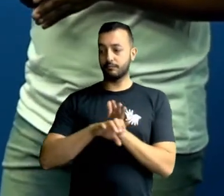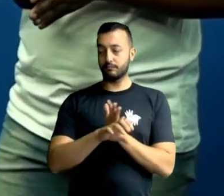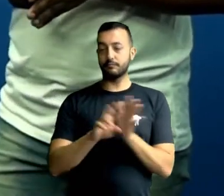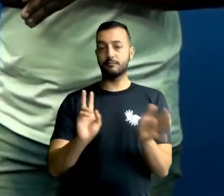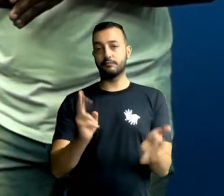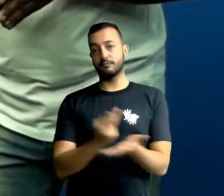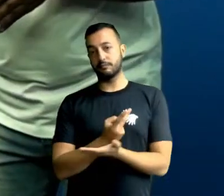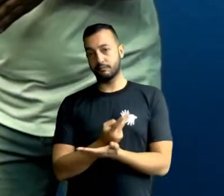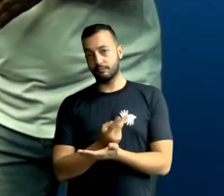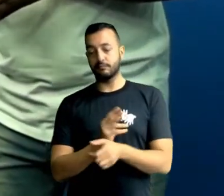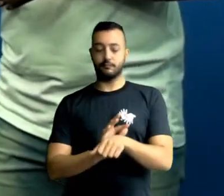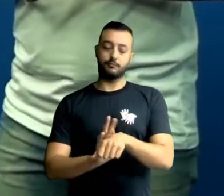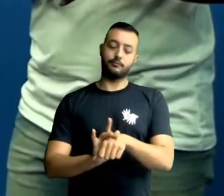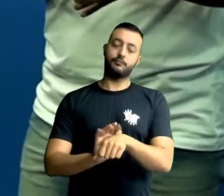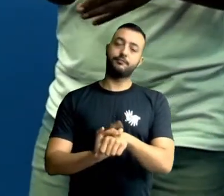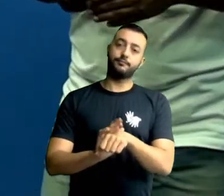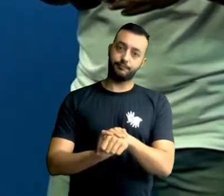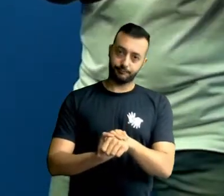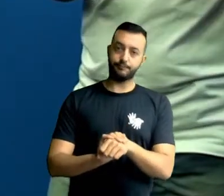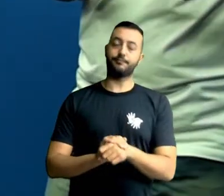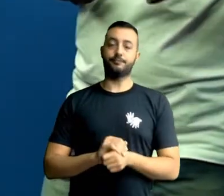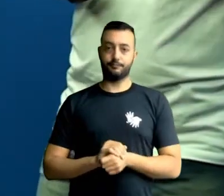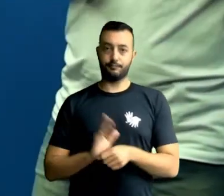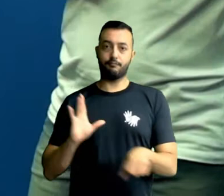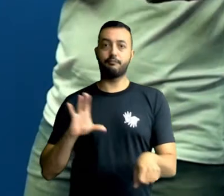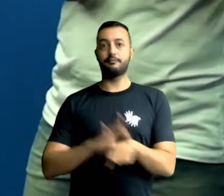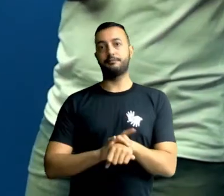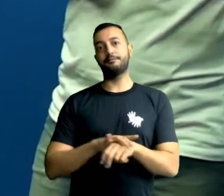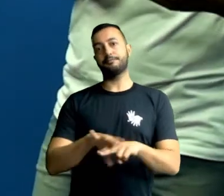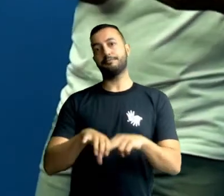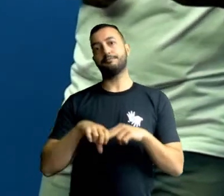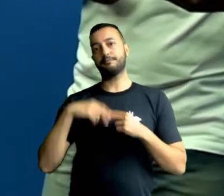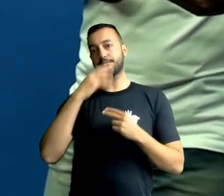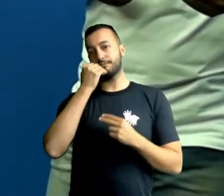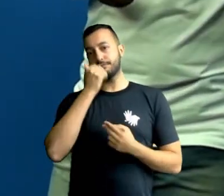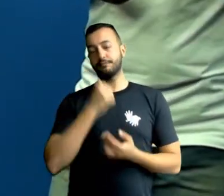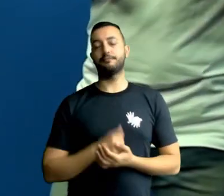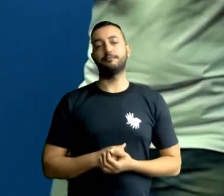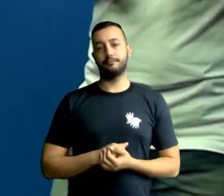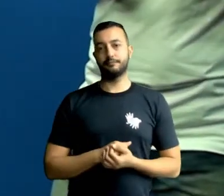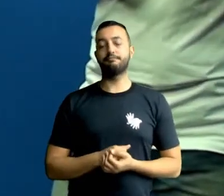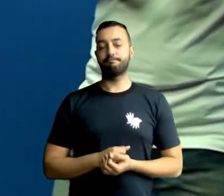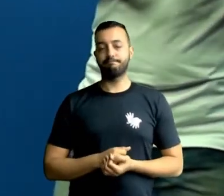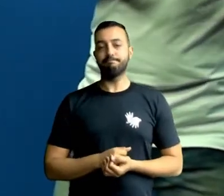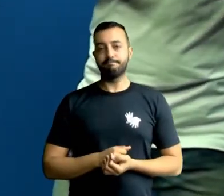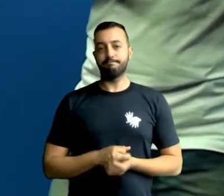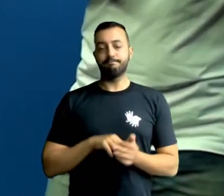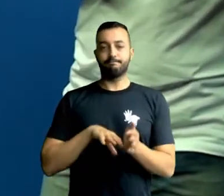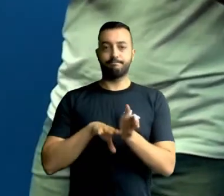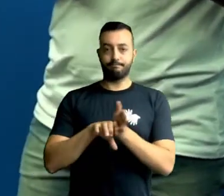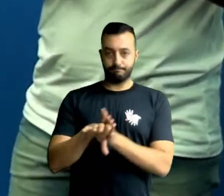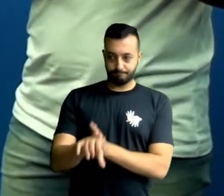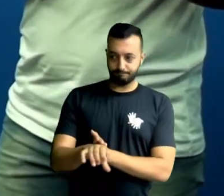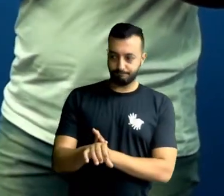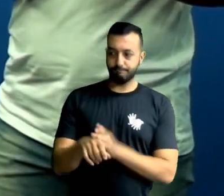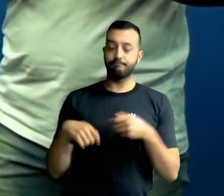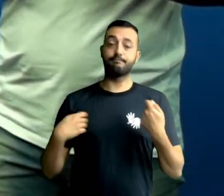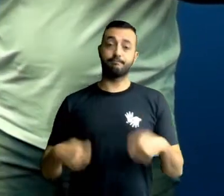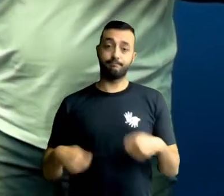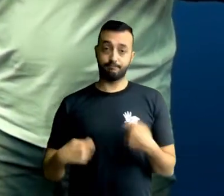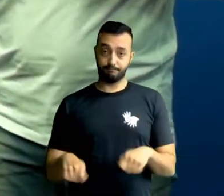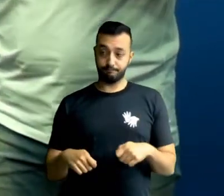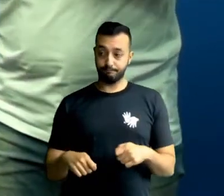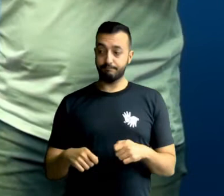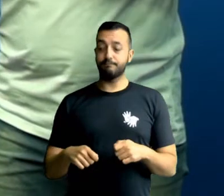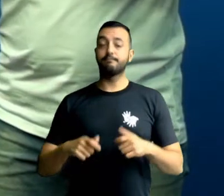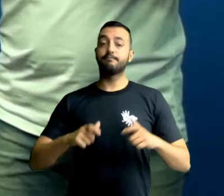bactérias que transmitem as doenças transmitidas pelos alimentos. Pois é. Uma bactéria, ela